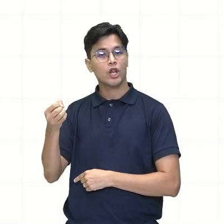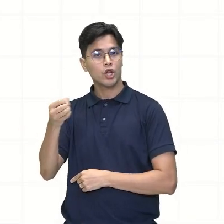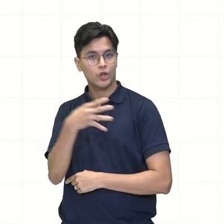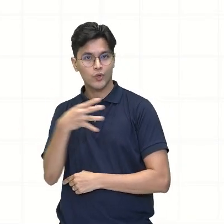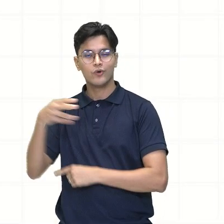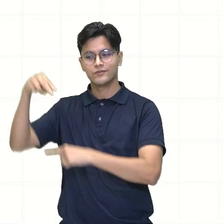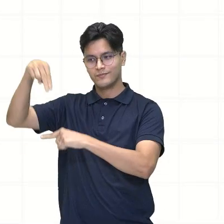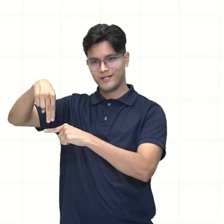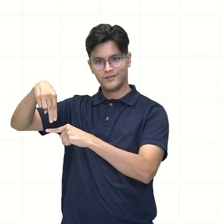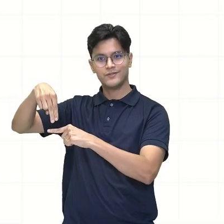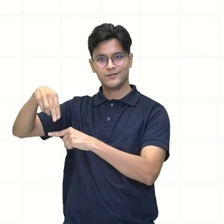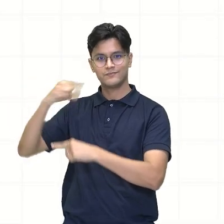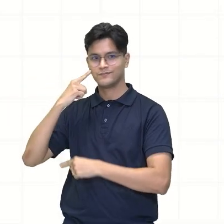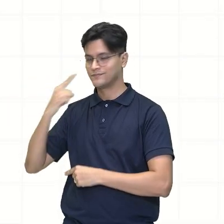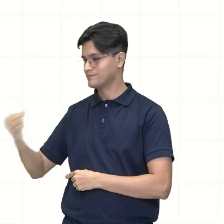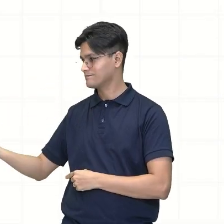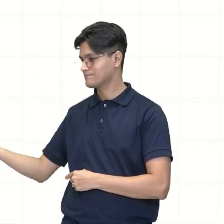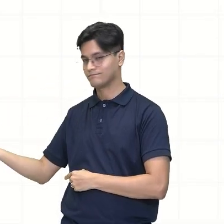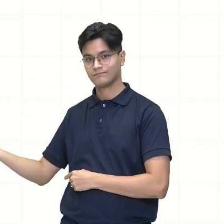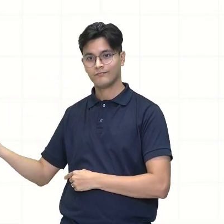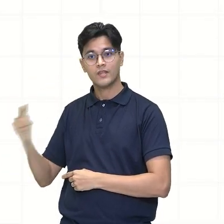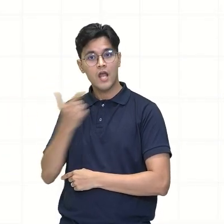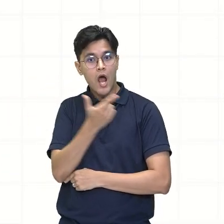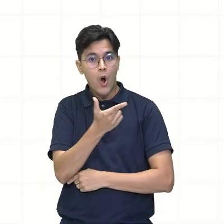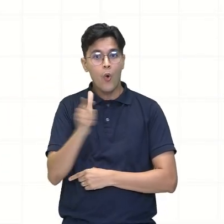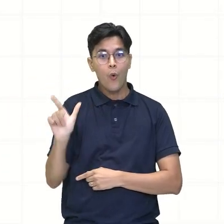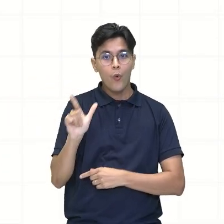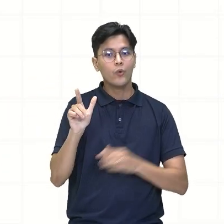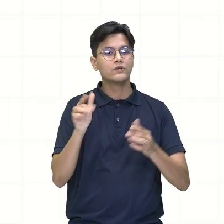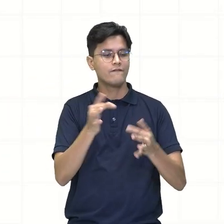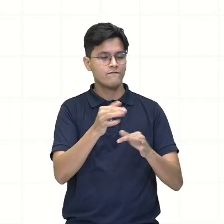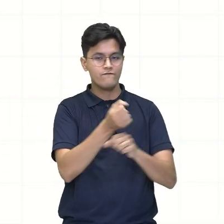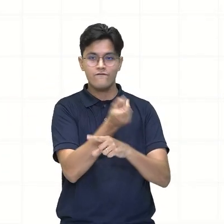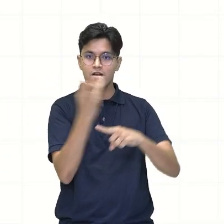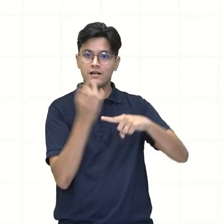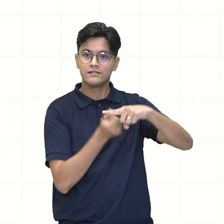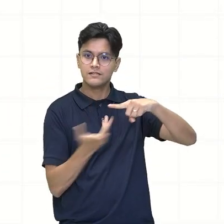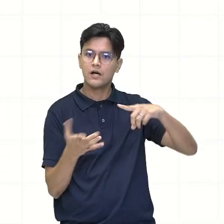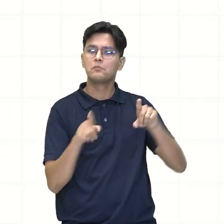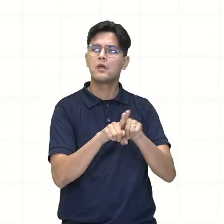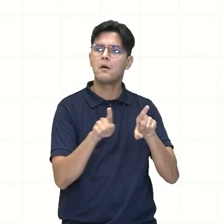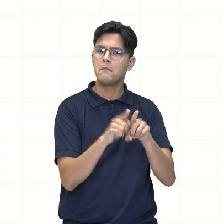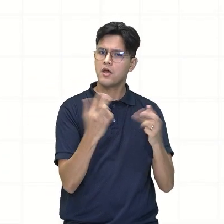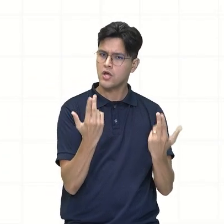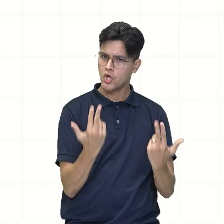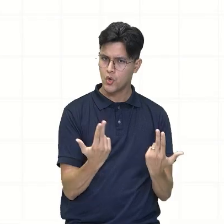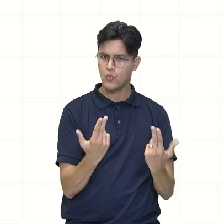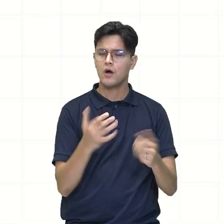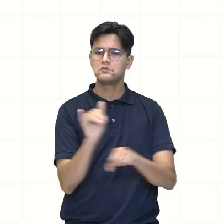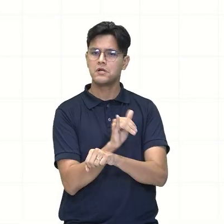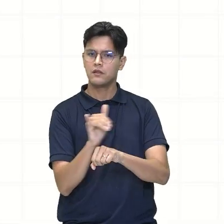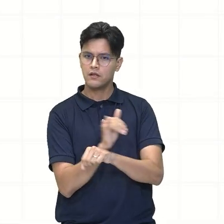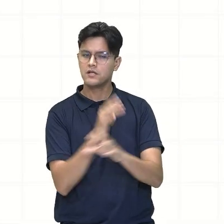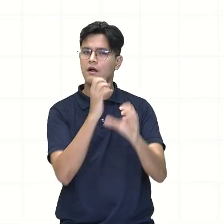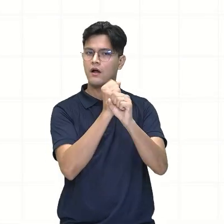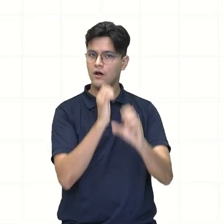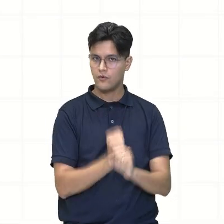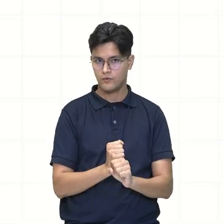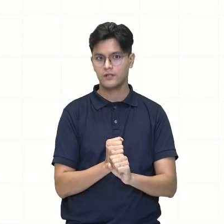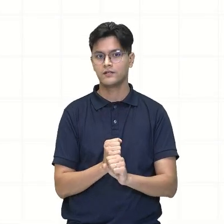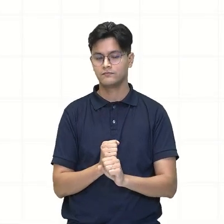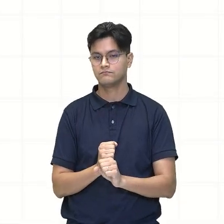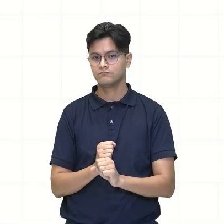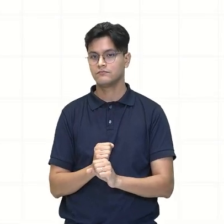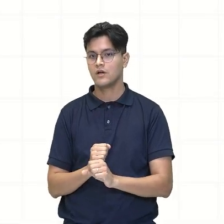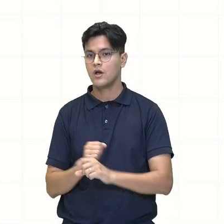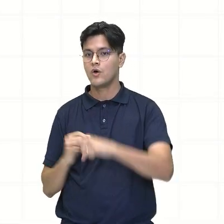mesma coisa eu vou fazer com a outra fração, né? Então, o que, que a gente faz? Divide o denominador novo pelo